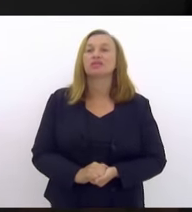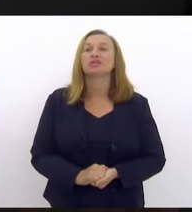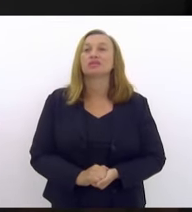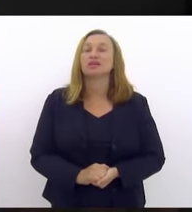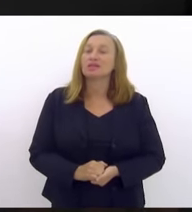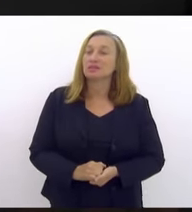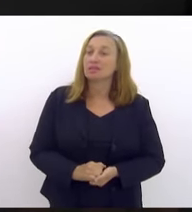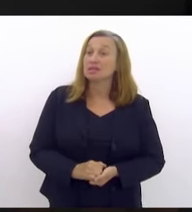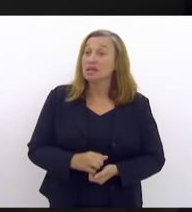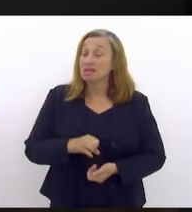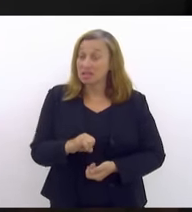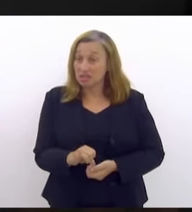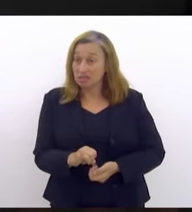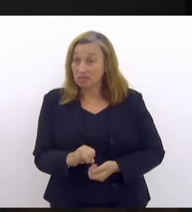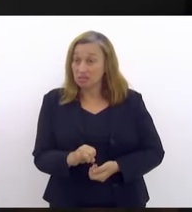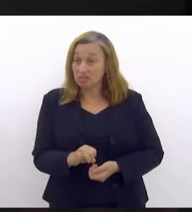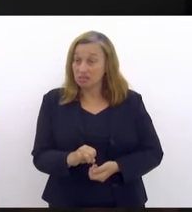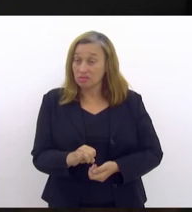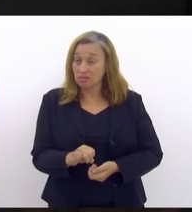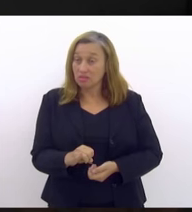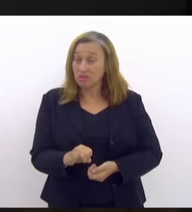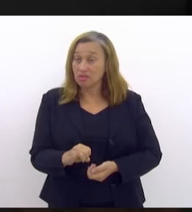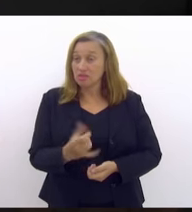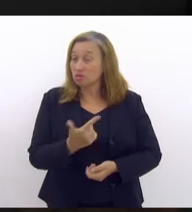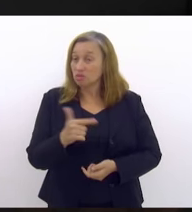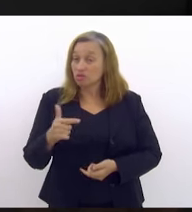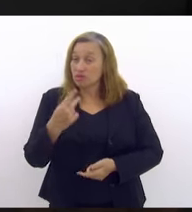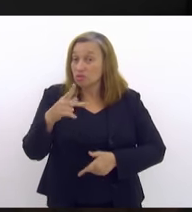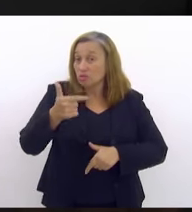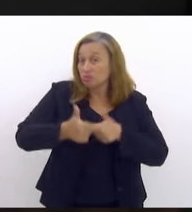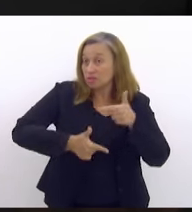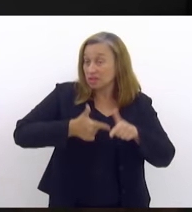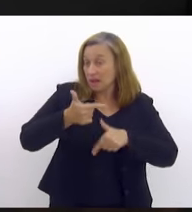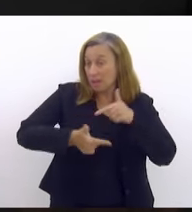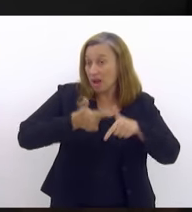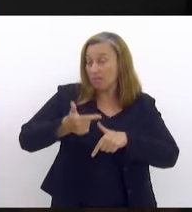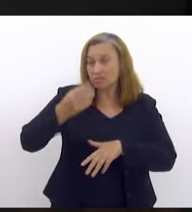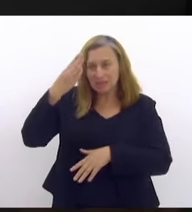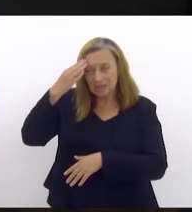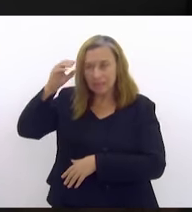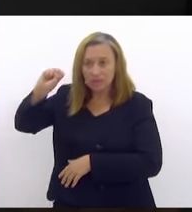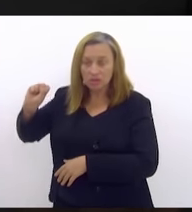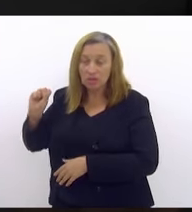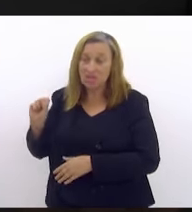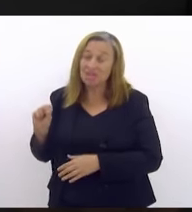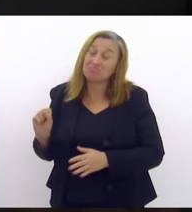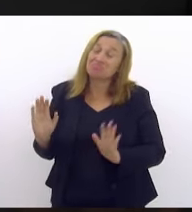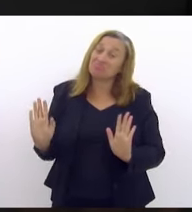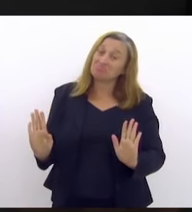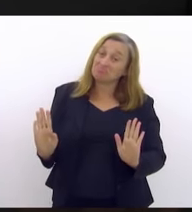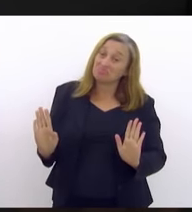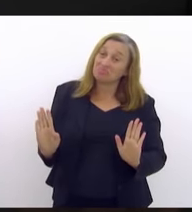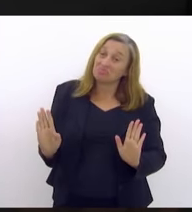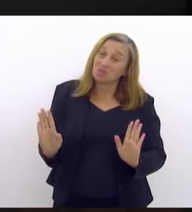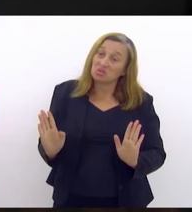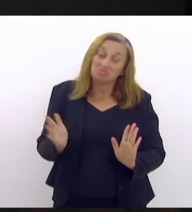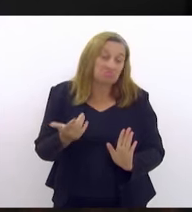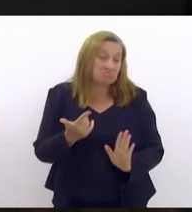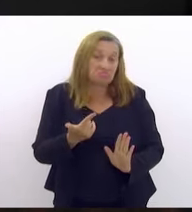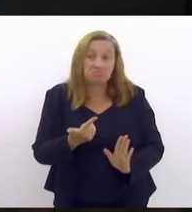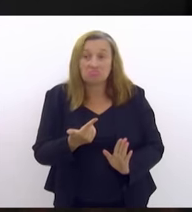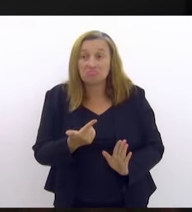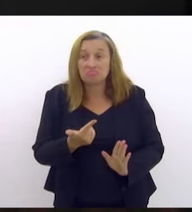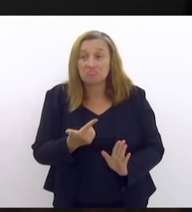Porque sem vocês, com trabalho, com eficácia, com sabedoria, talvez a gente não